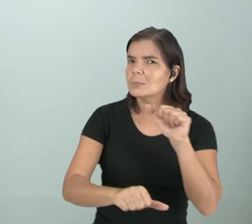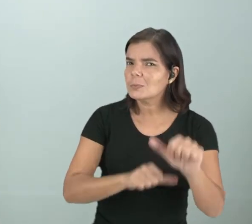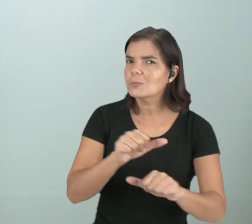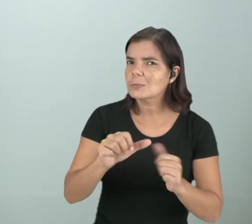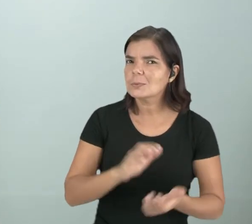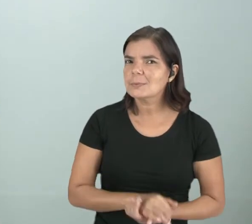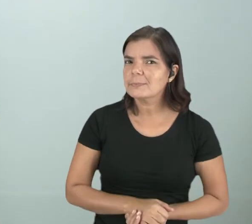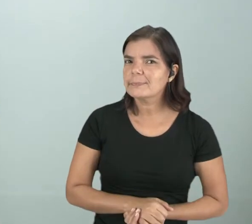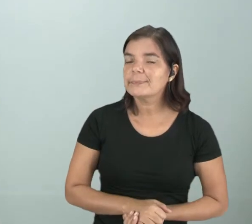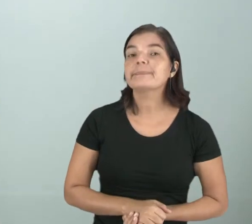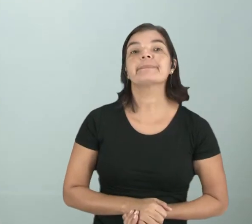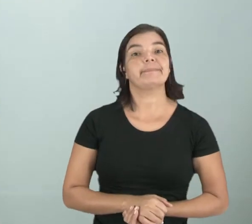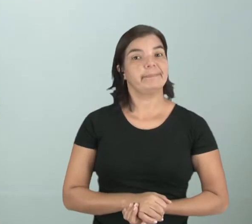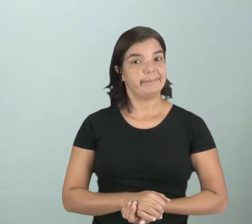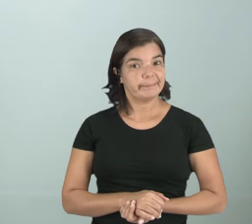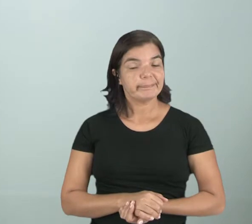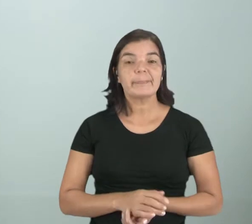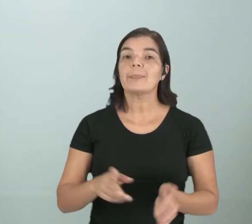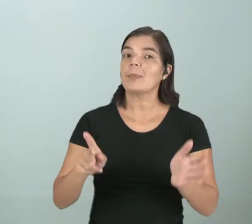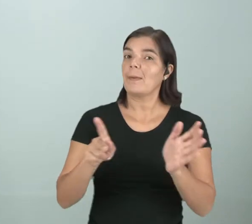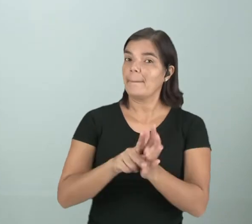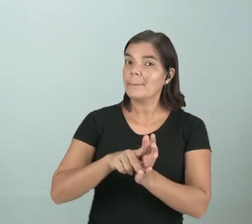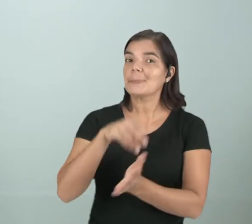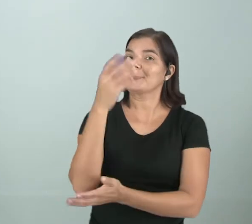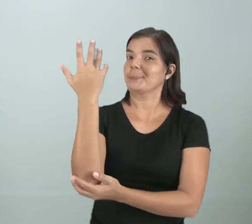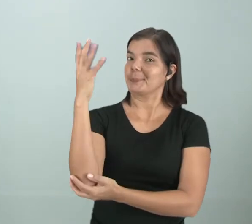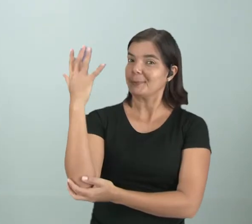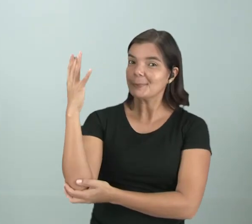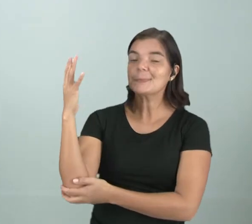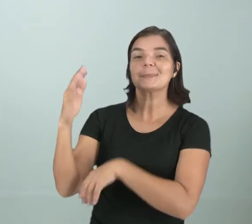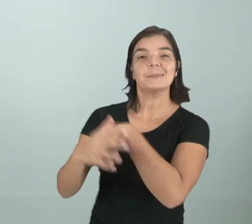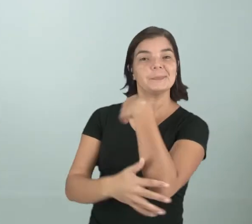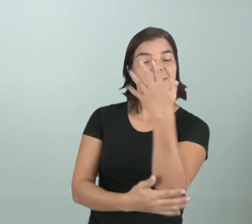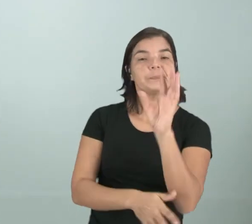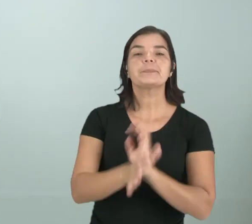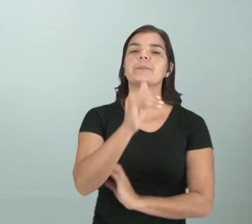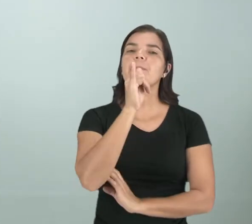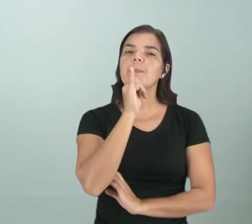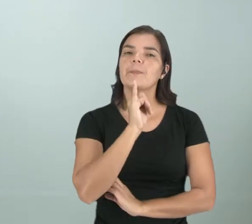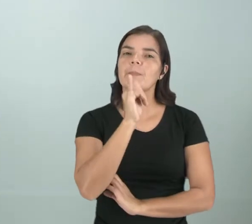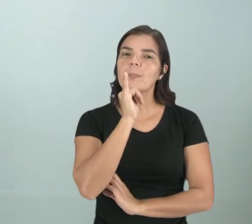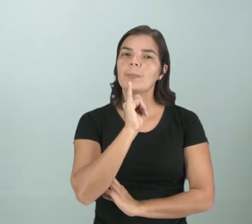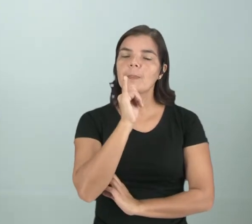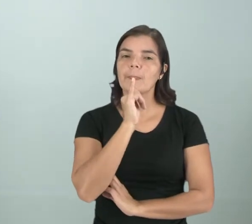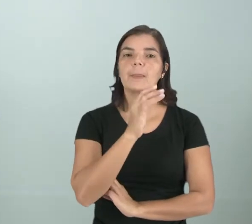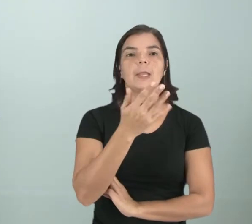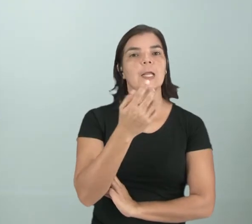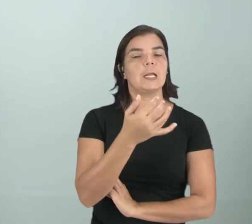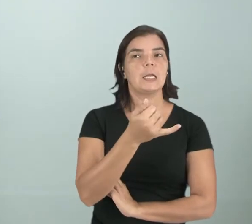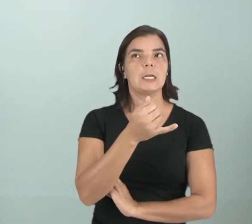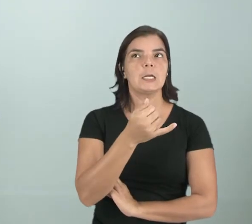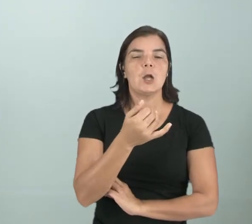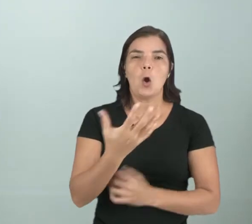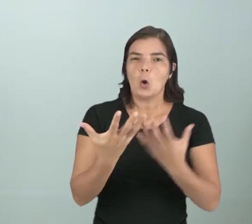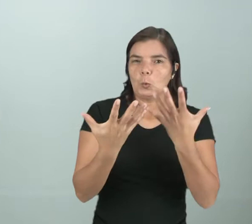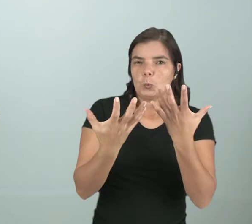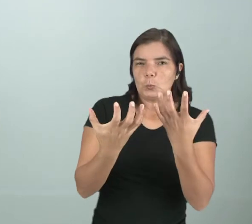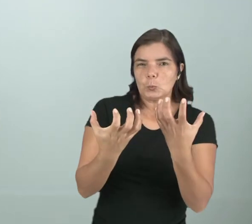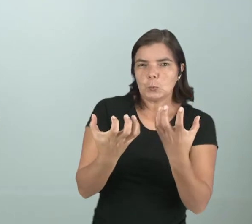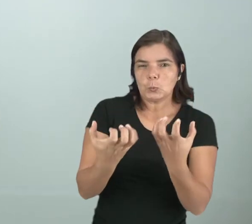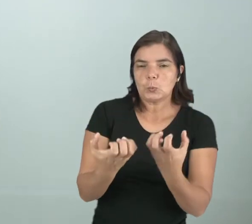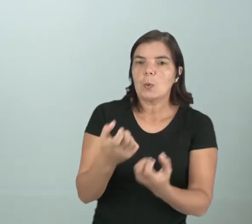modificações? As ações da própria natureza. Um exemplo é, quando está muito seco,